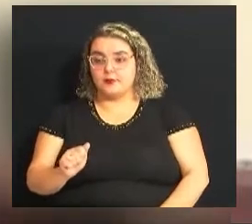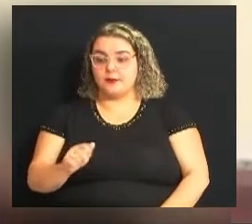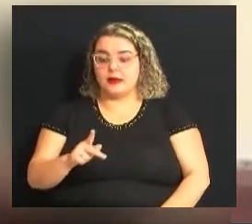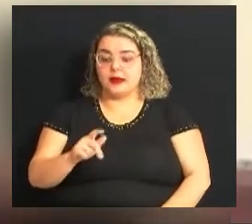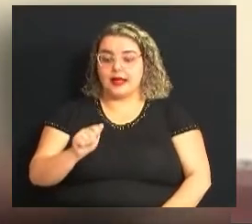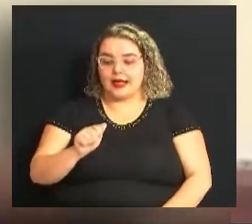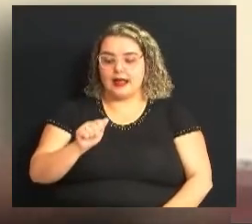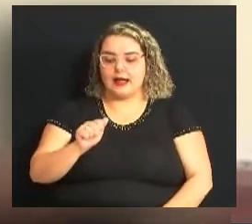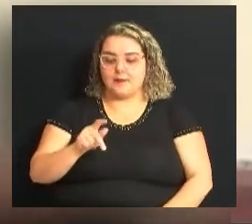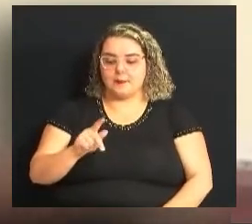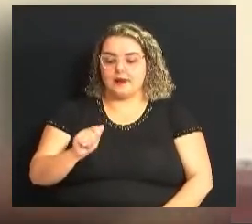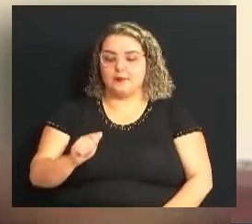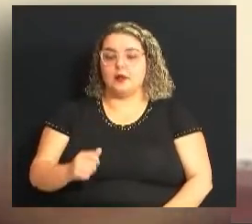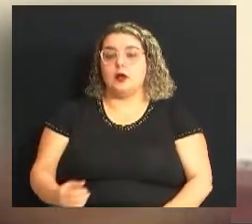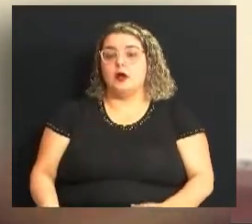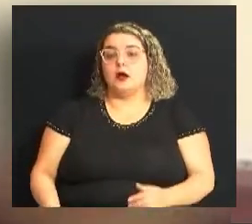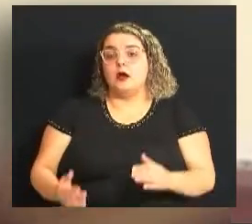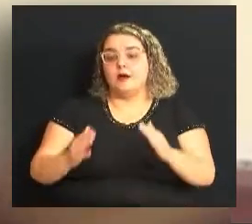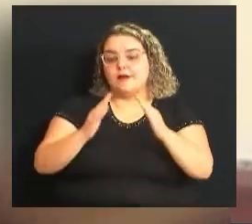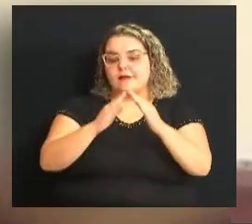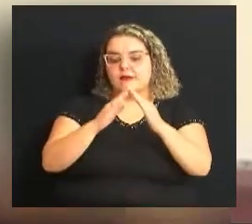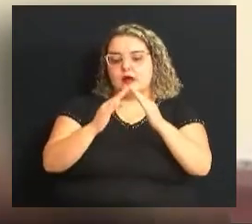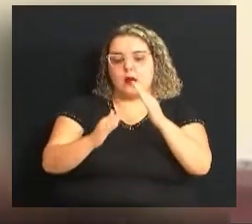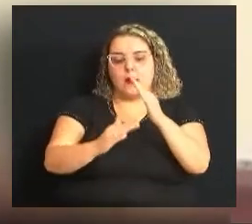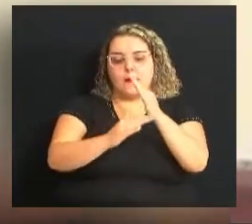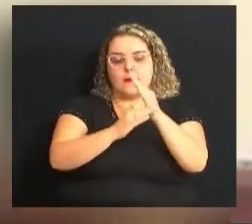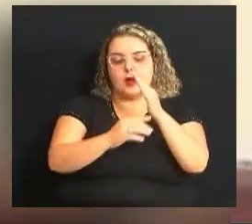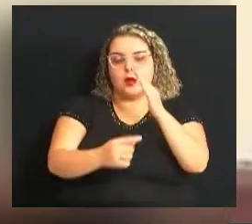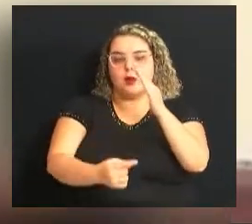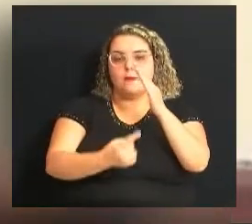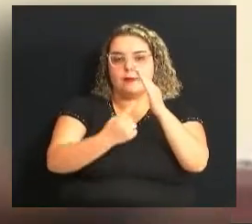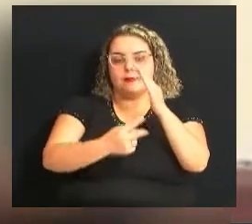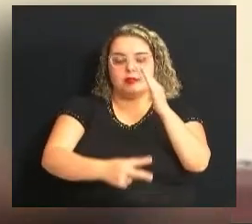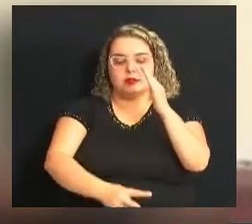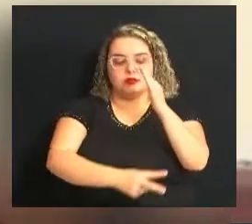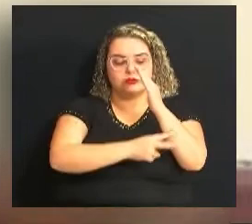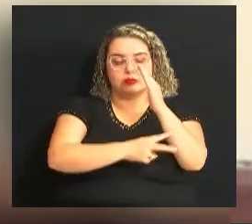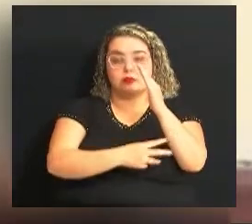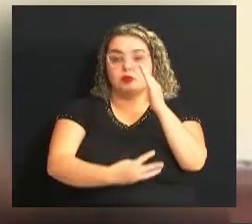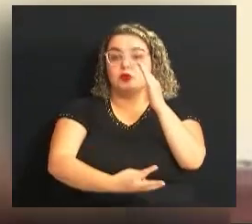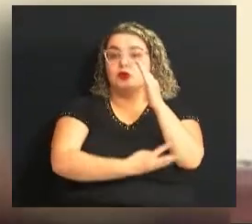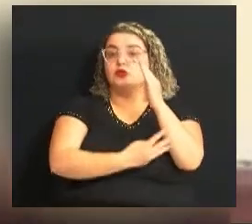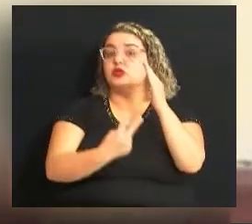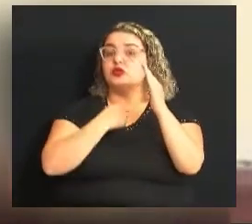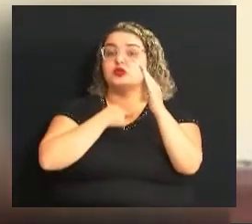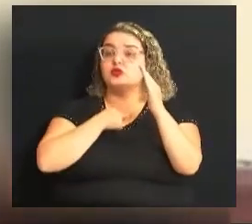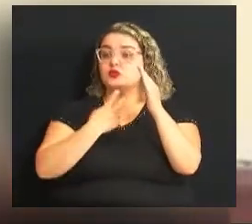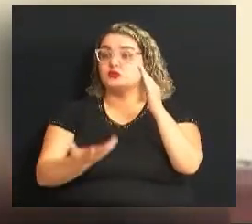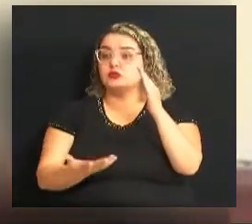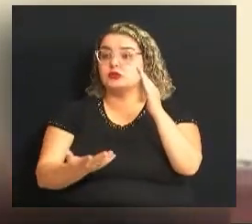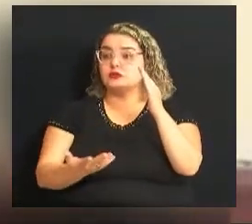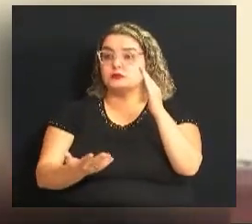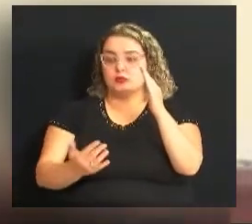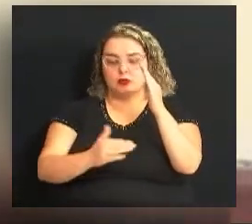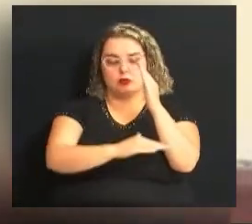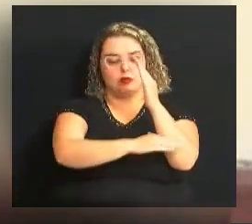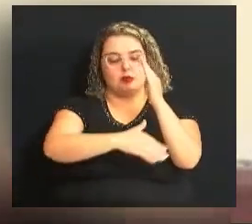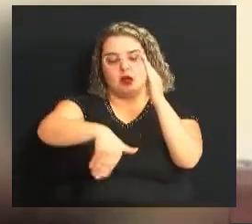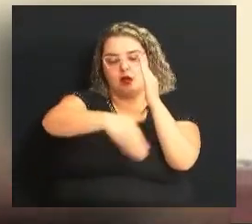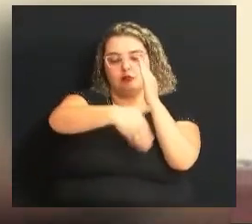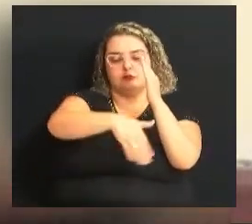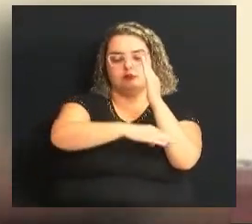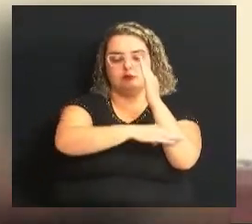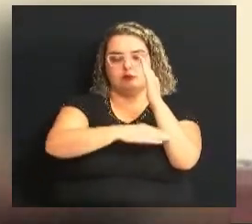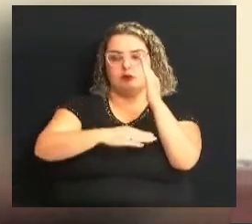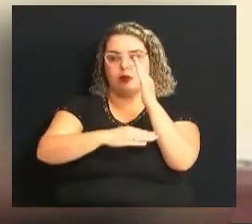foi suprimido a possibilidade de você ter um terceiro pavimento inferior mapa Então hoje você pode ter o pavimento